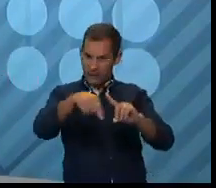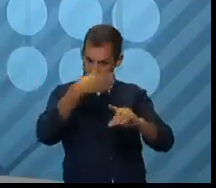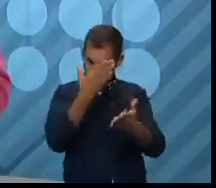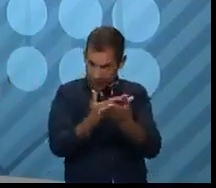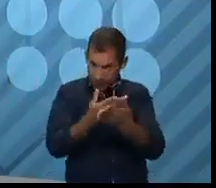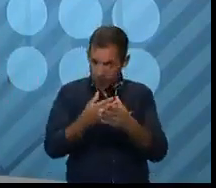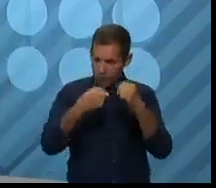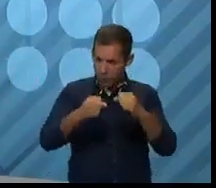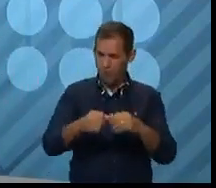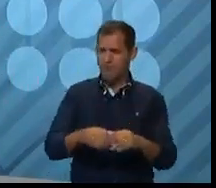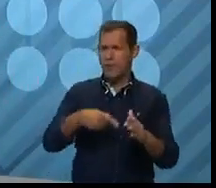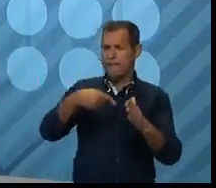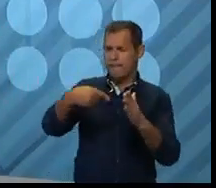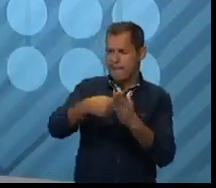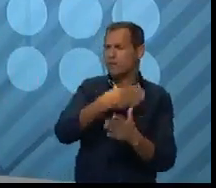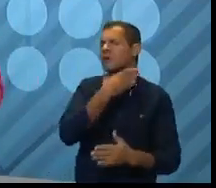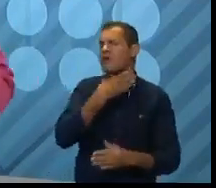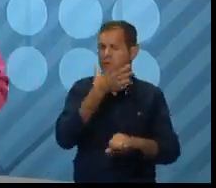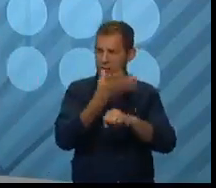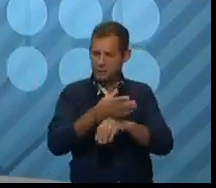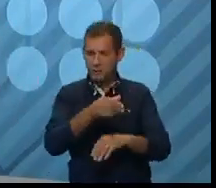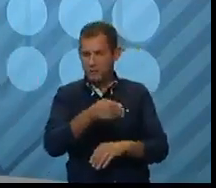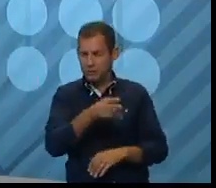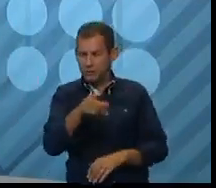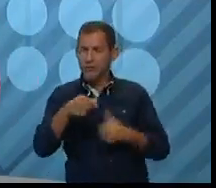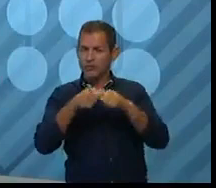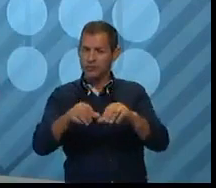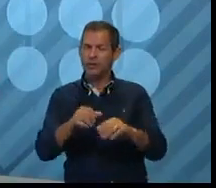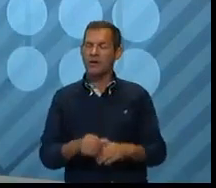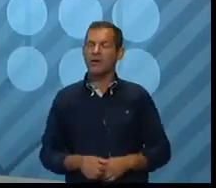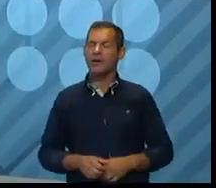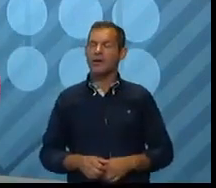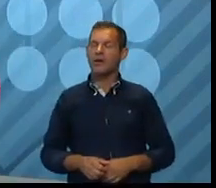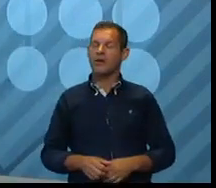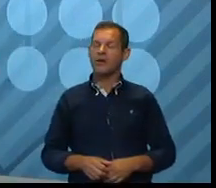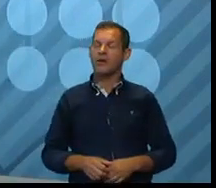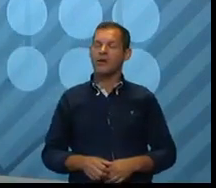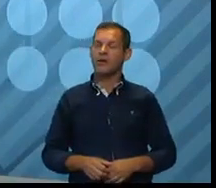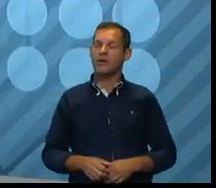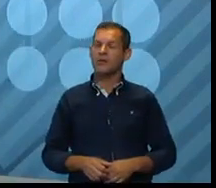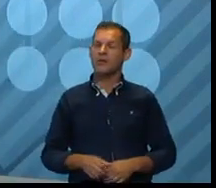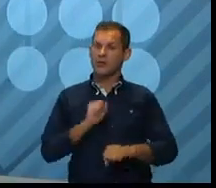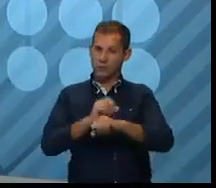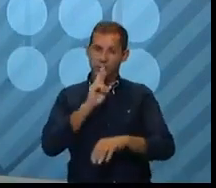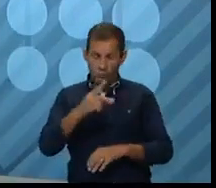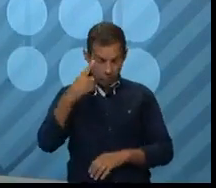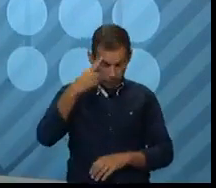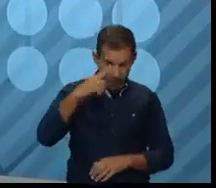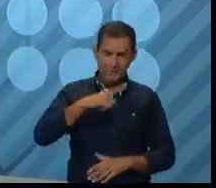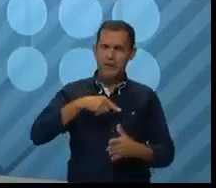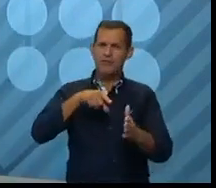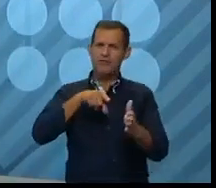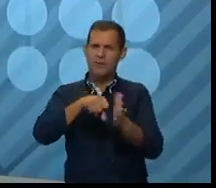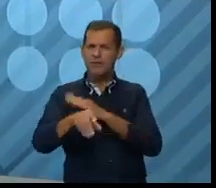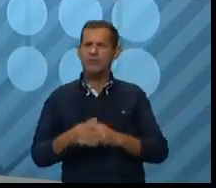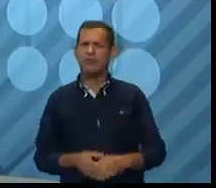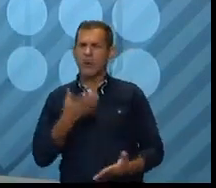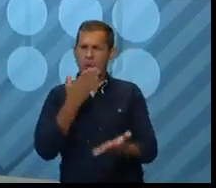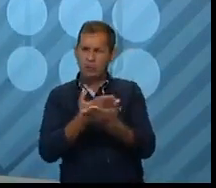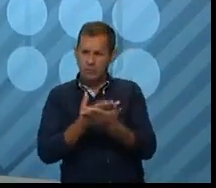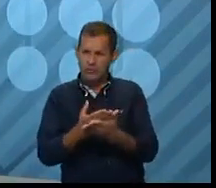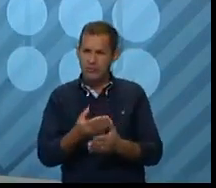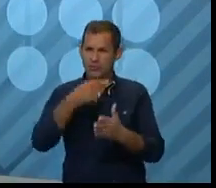aula, postem no fórum da disciplina, que os professores estarão ali disponíveis para responder essas dúvidas. Se vocês tiveram uma pergunta a respeito dos